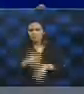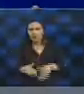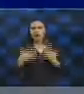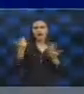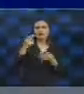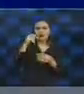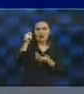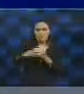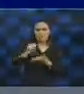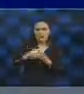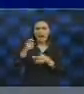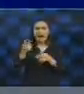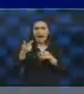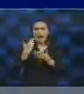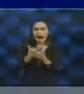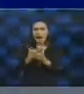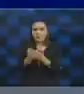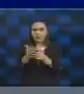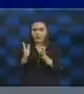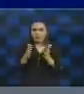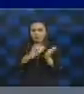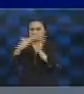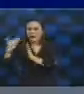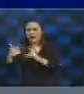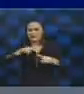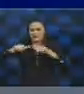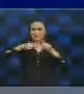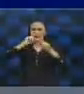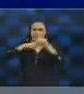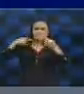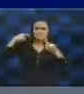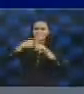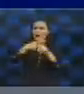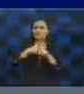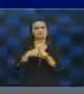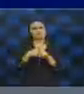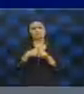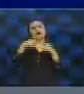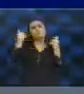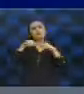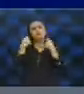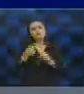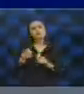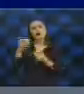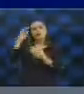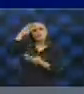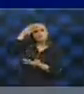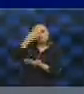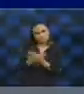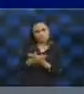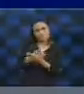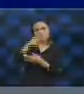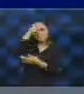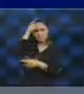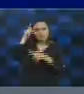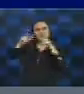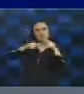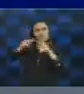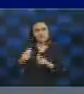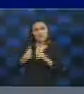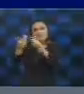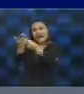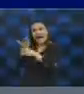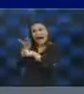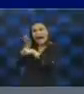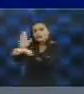do seu horário de trabalho. Além do mais, precisamos garantir as promoções e progressões do plano de cargos e salários